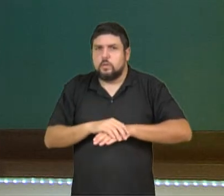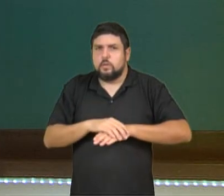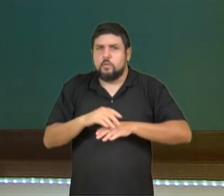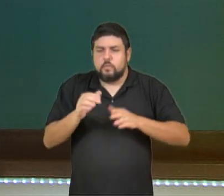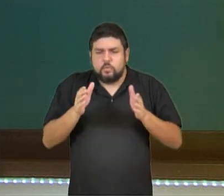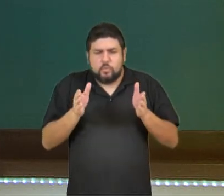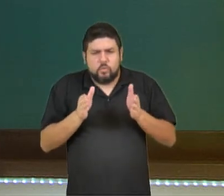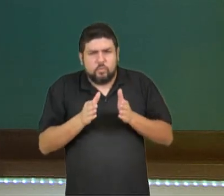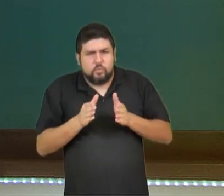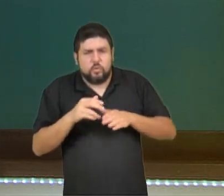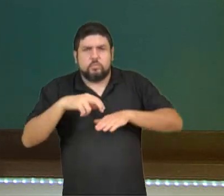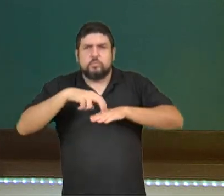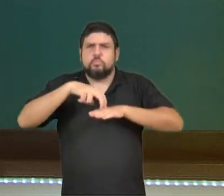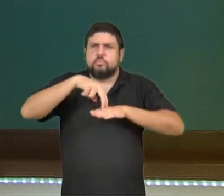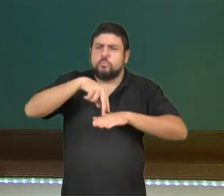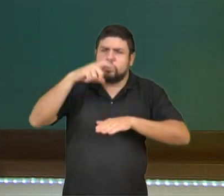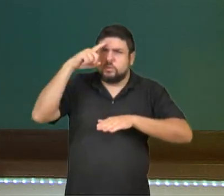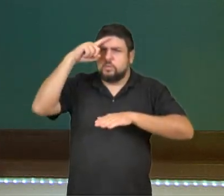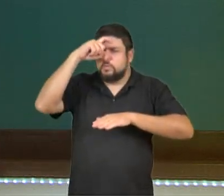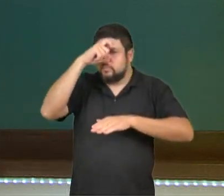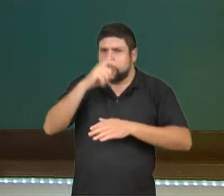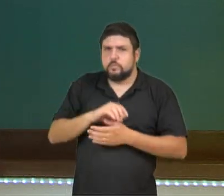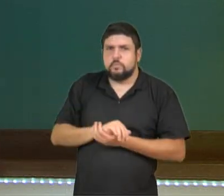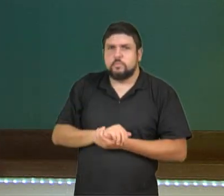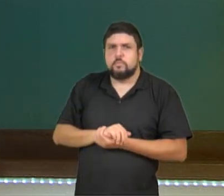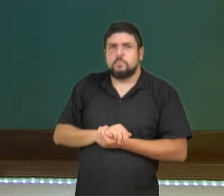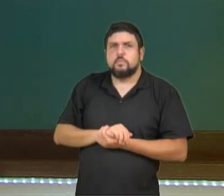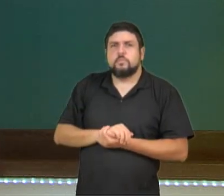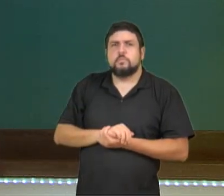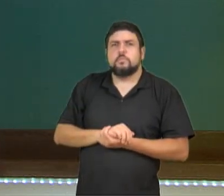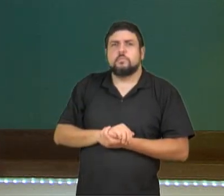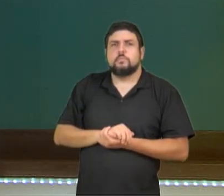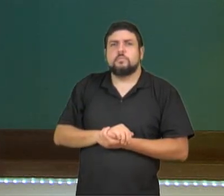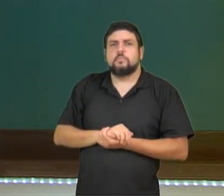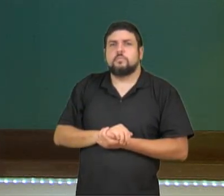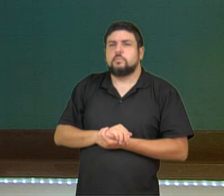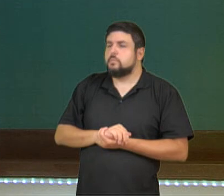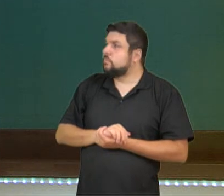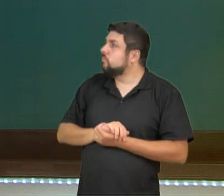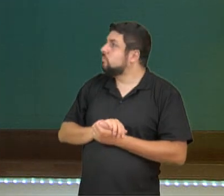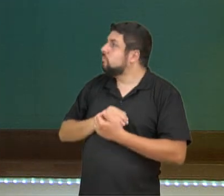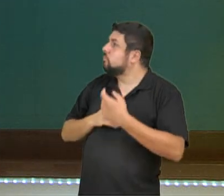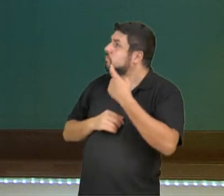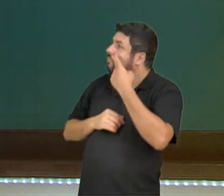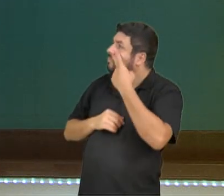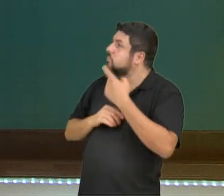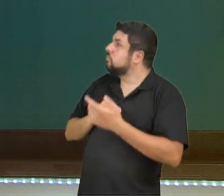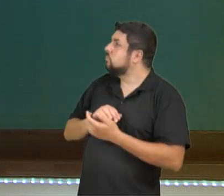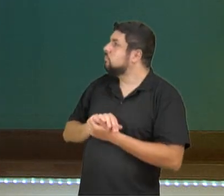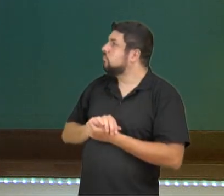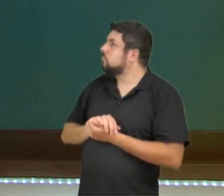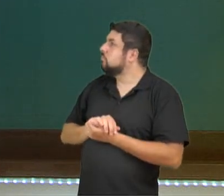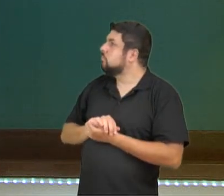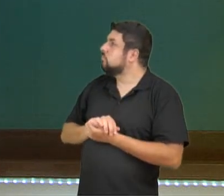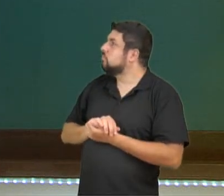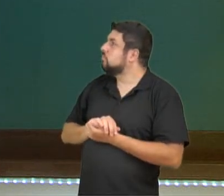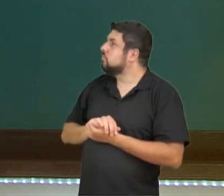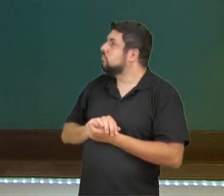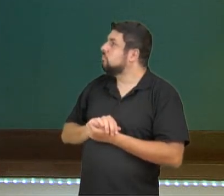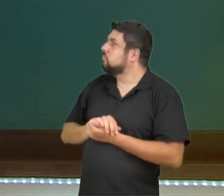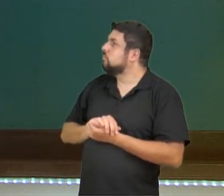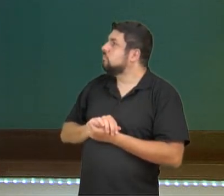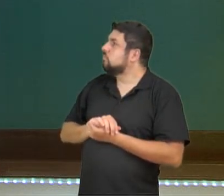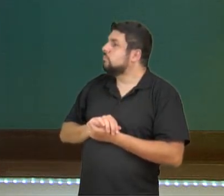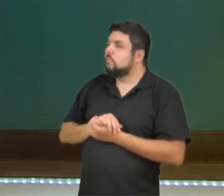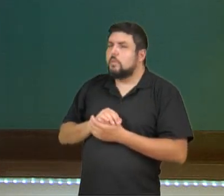fácil. Se ela for menor, mais difícil. Aqui ele está fazendo uma prancha de long, ele vem caminhando, essa é uma manobra. E ele coloca os 5 dedos ali